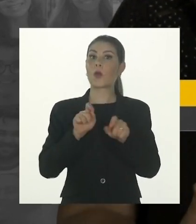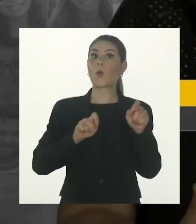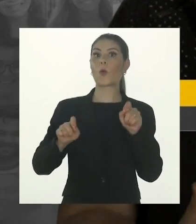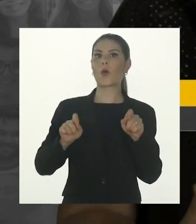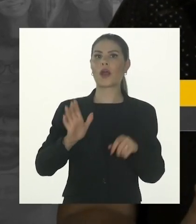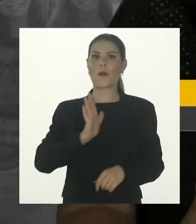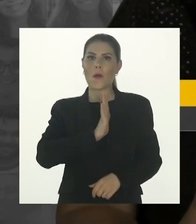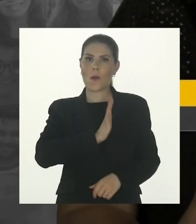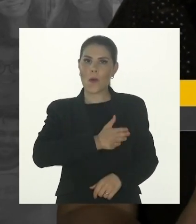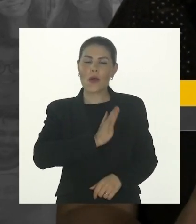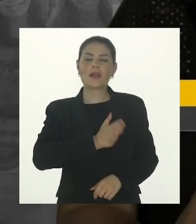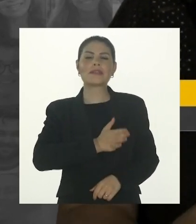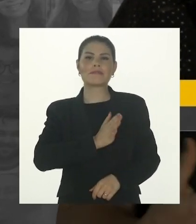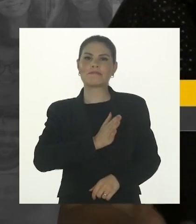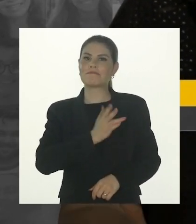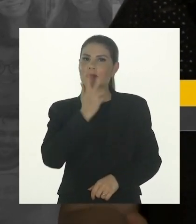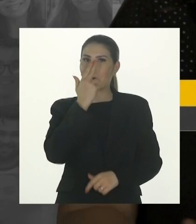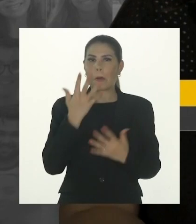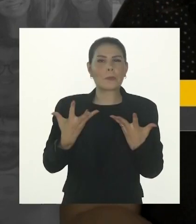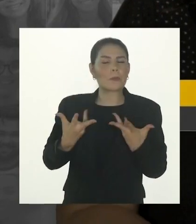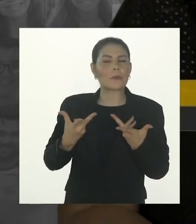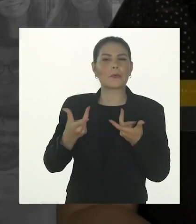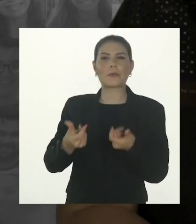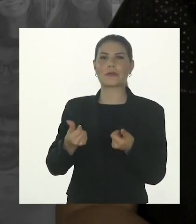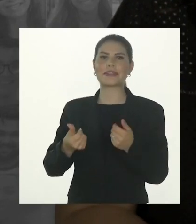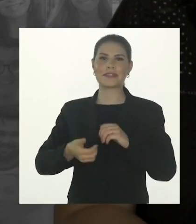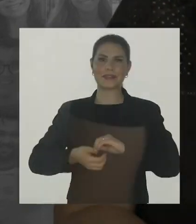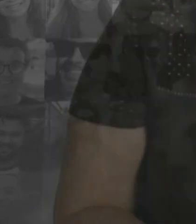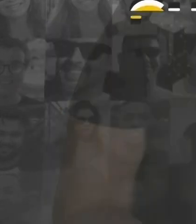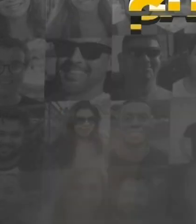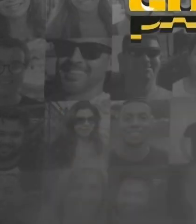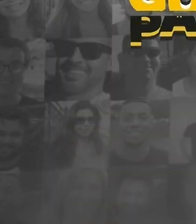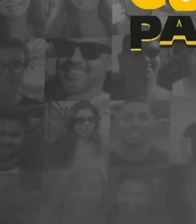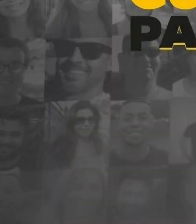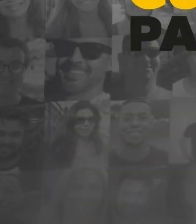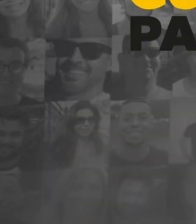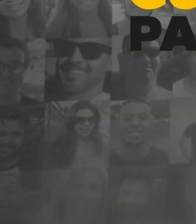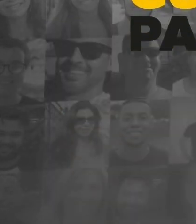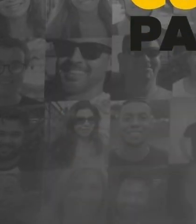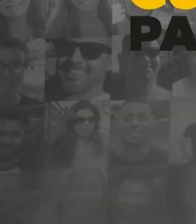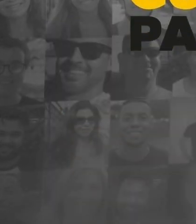servidora e com um coração realmente incrível.